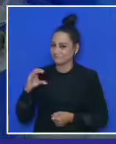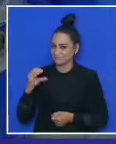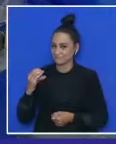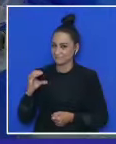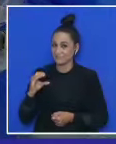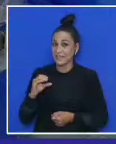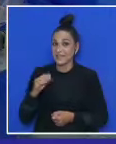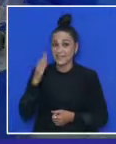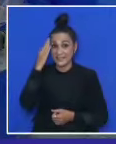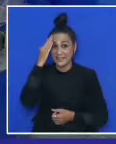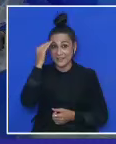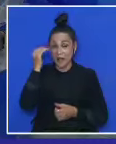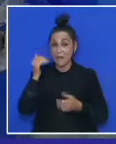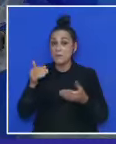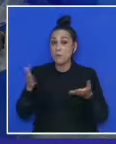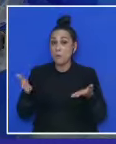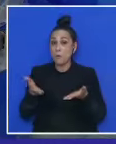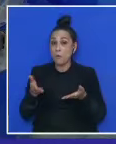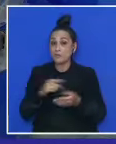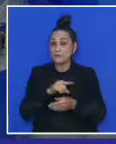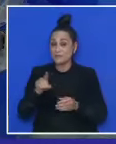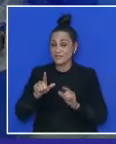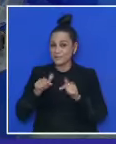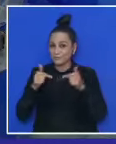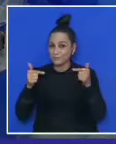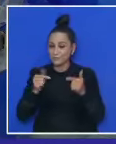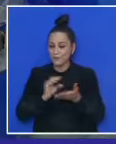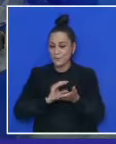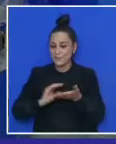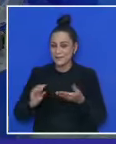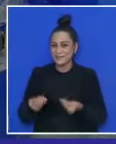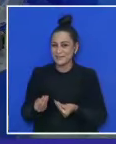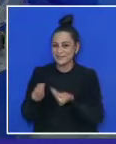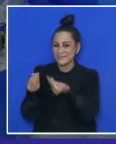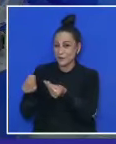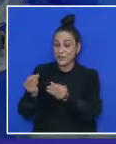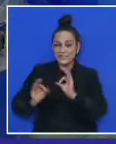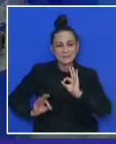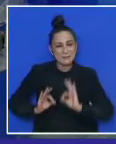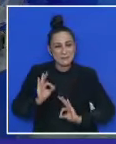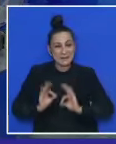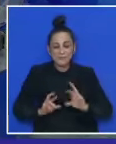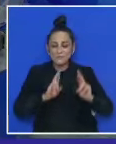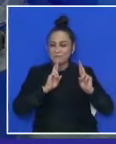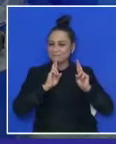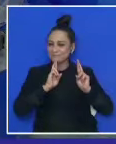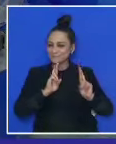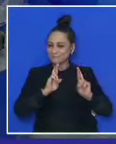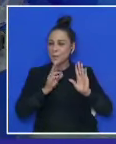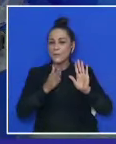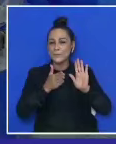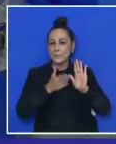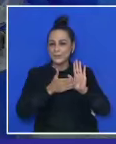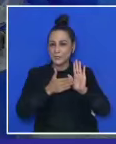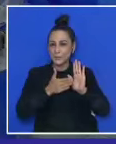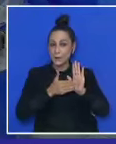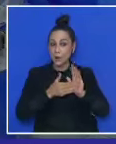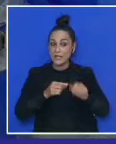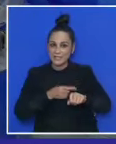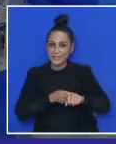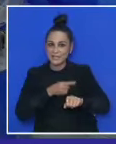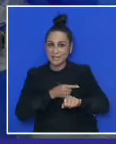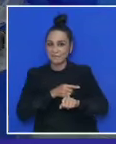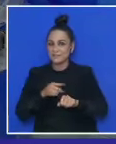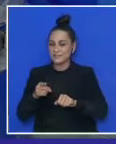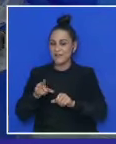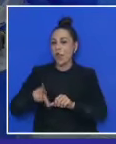R$4.399.998,49. Quem sabe você está com sorte hoje e esse prêmio sai para você. Se prepara aí, fica na torcida com apostas em mãos, porque já